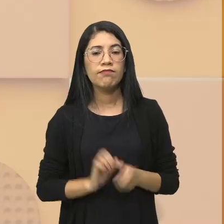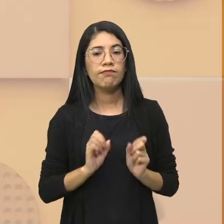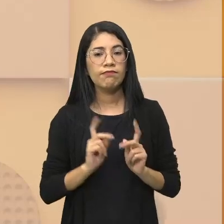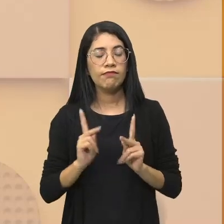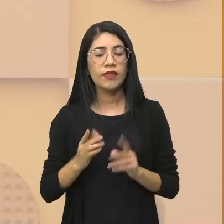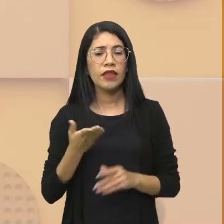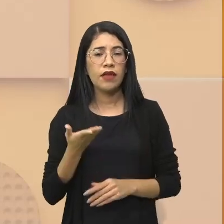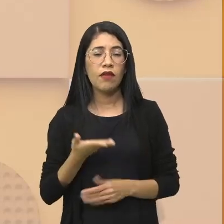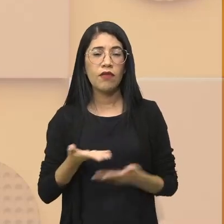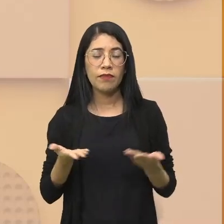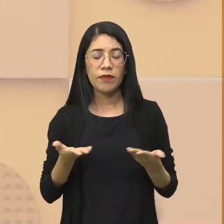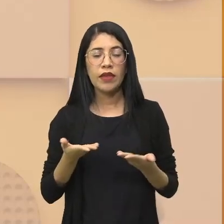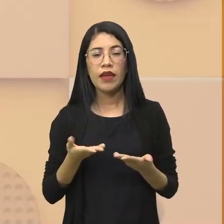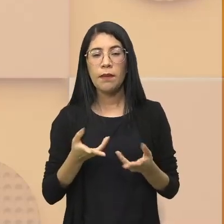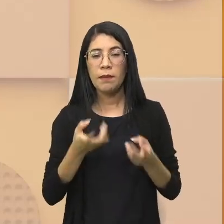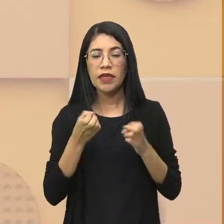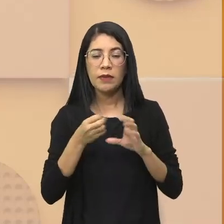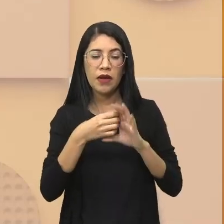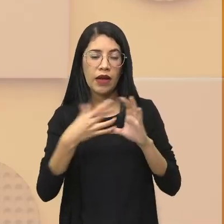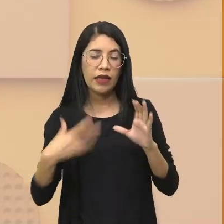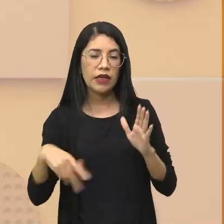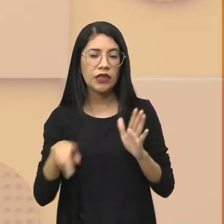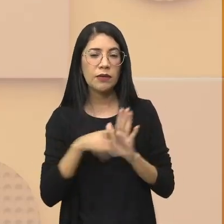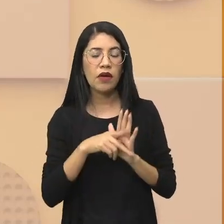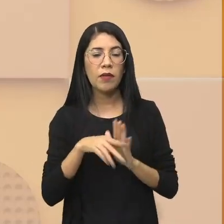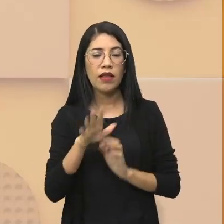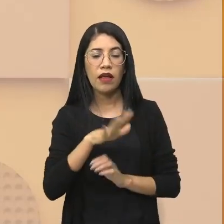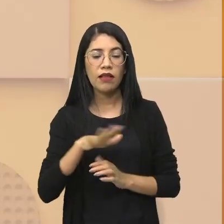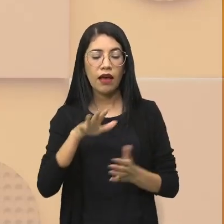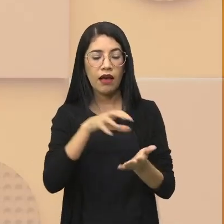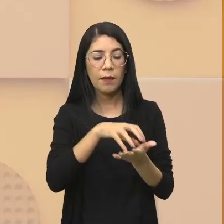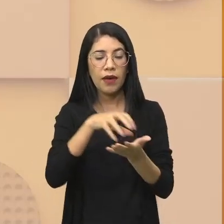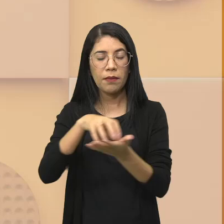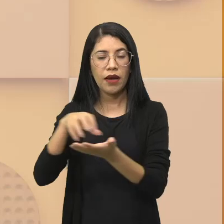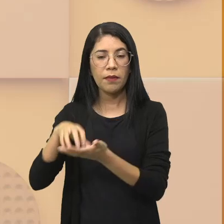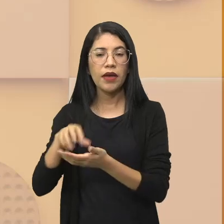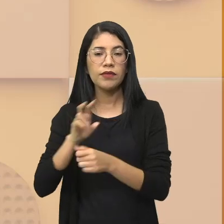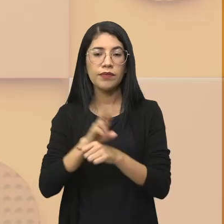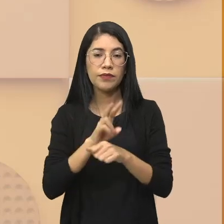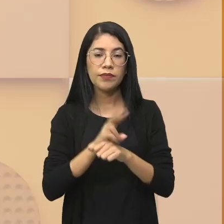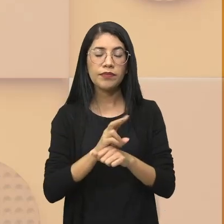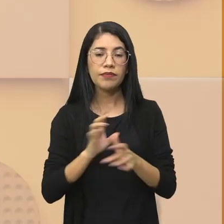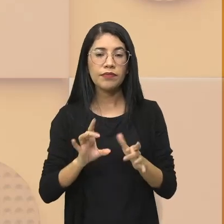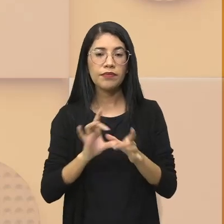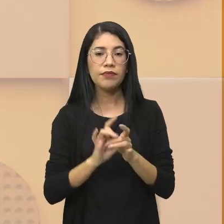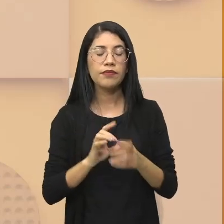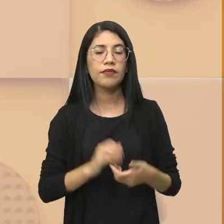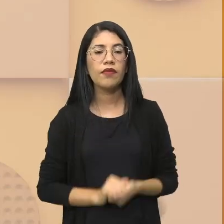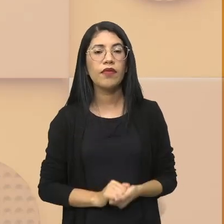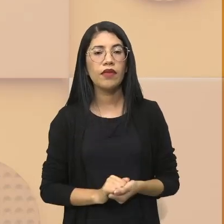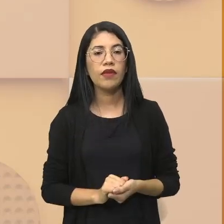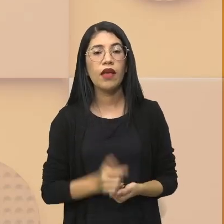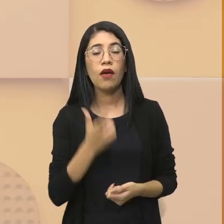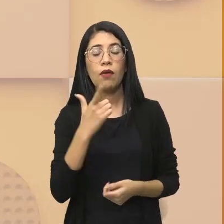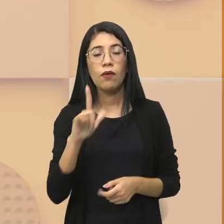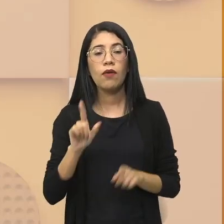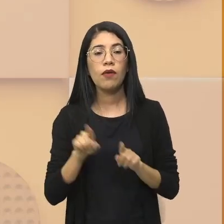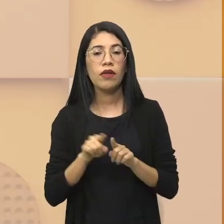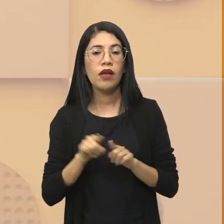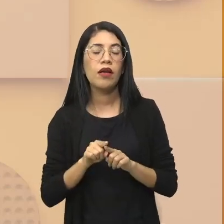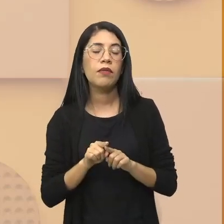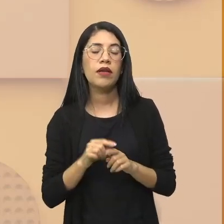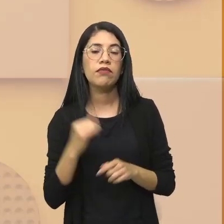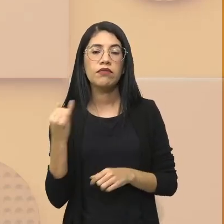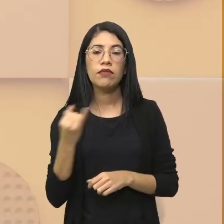Muito bem, então você viu aí as características das unidades de proteção integral. Um outro ponto importante visto